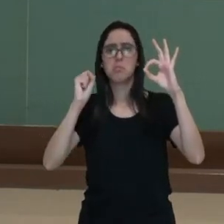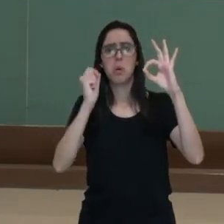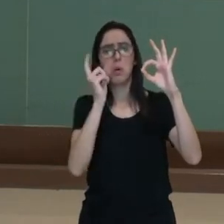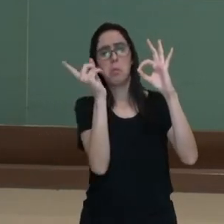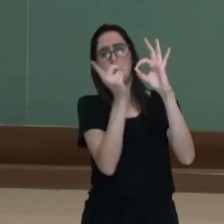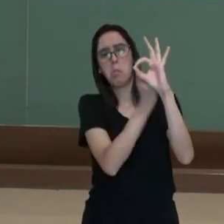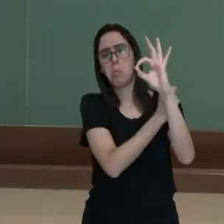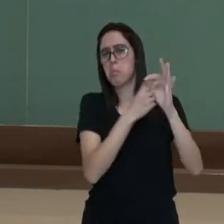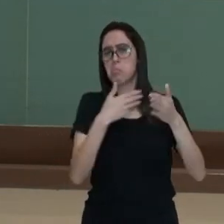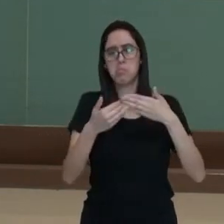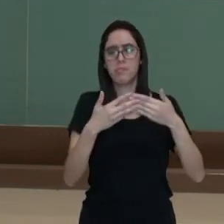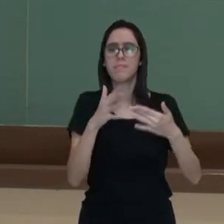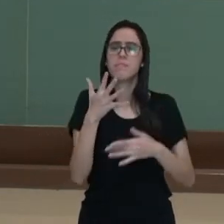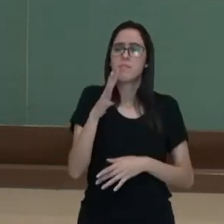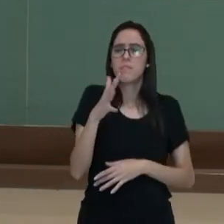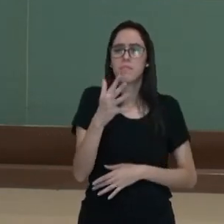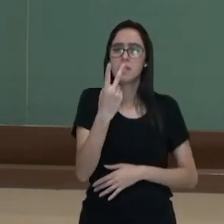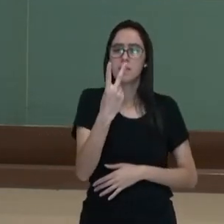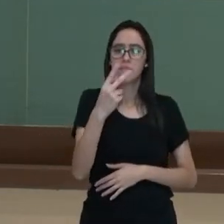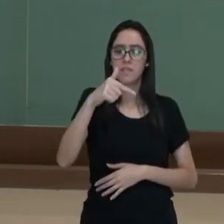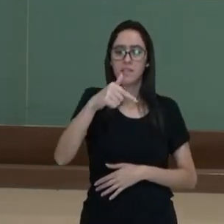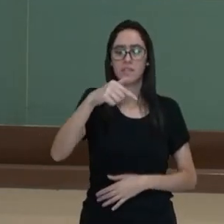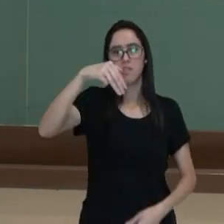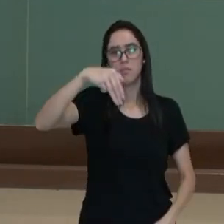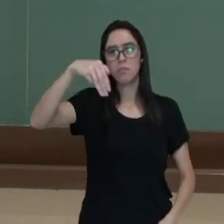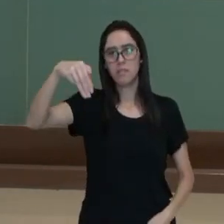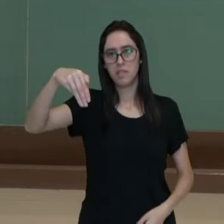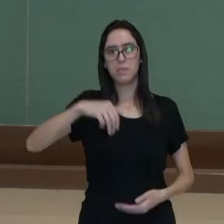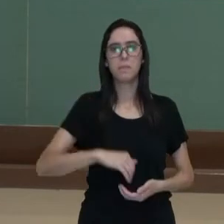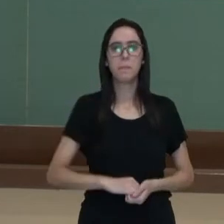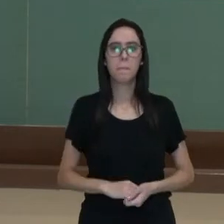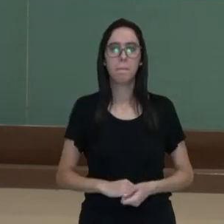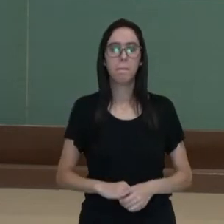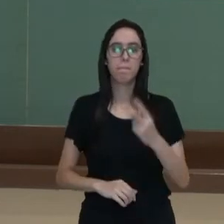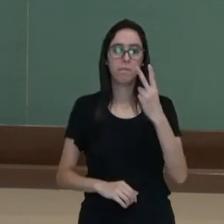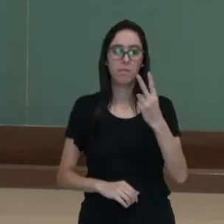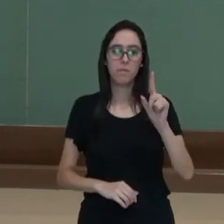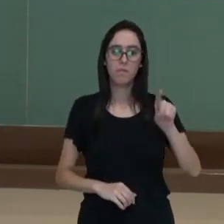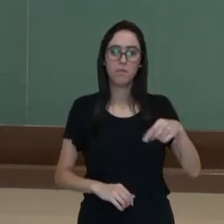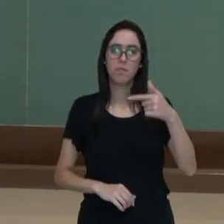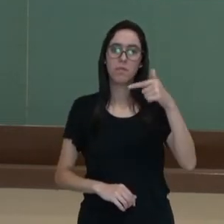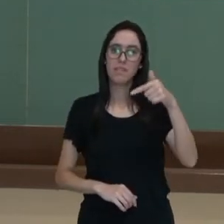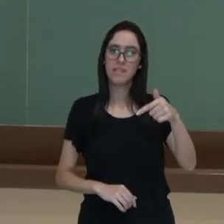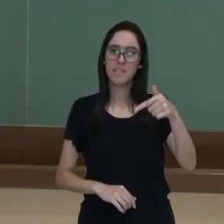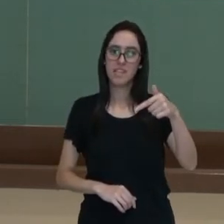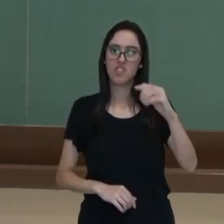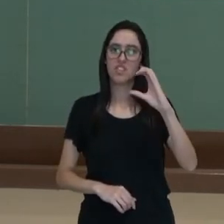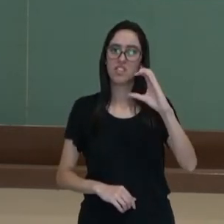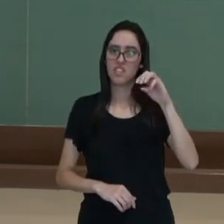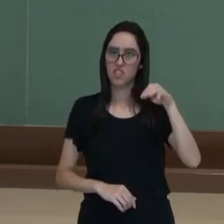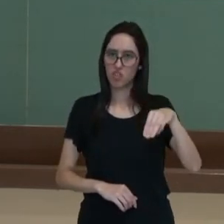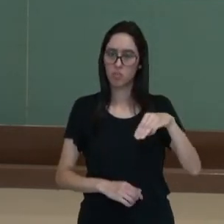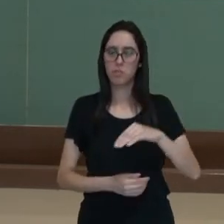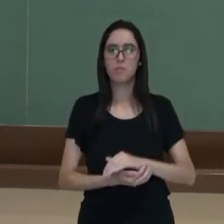também. Aproximadamente 27 milímetros, 2,7 centímetros, ok?